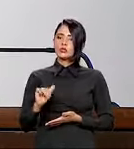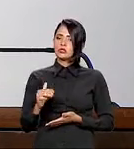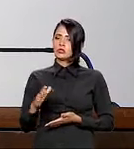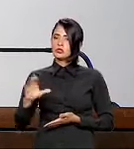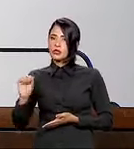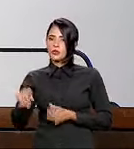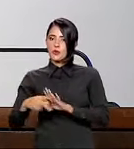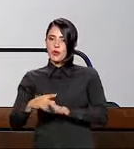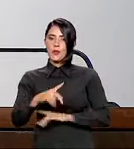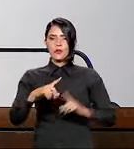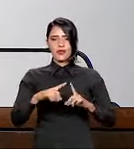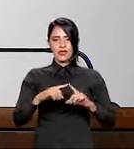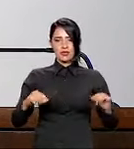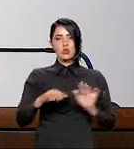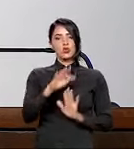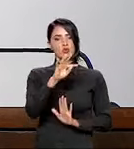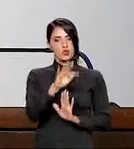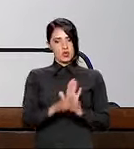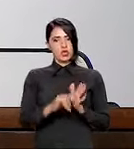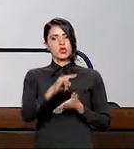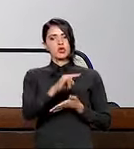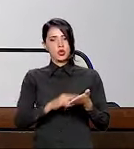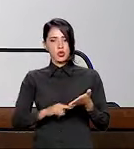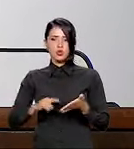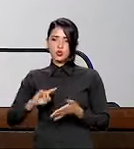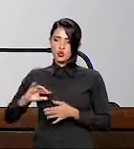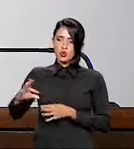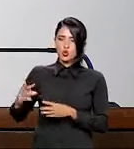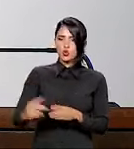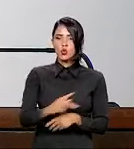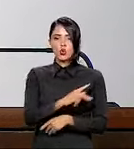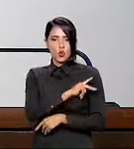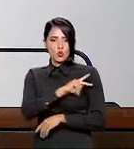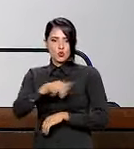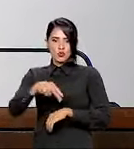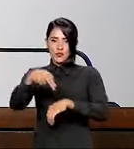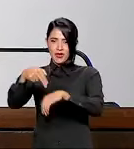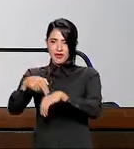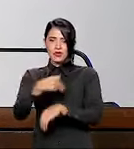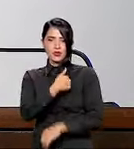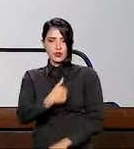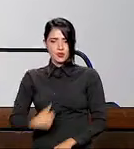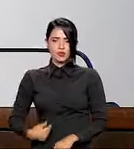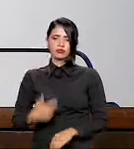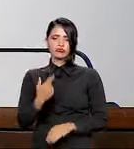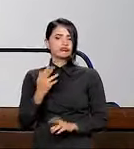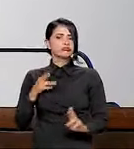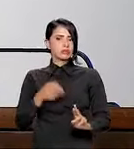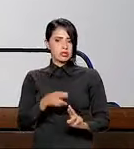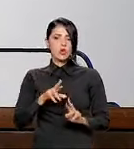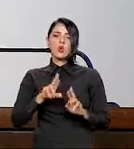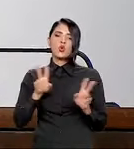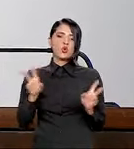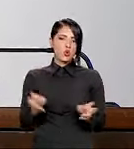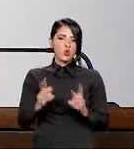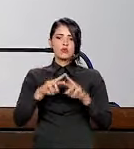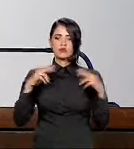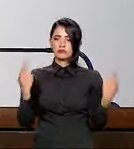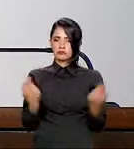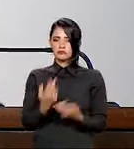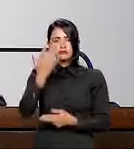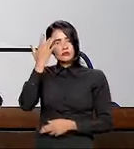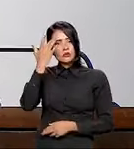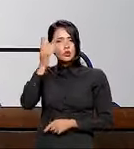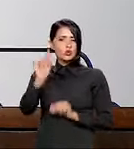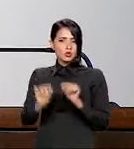declaração de todos os chefes de Estado e do chefe de governo a respeito da reunião. Não sei se já